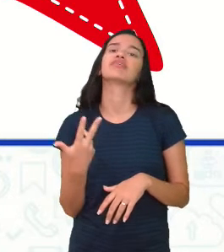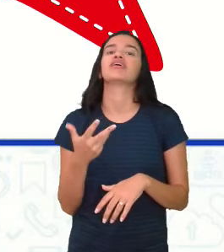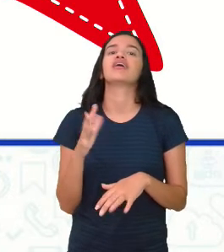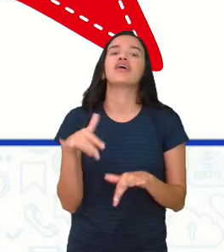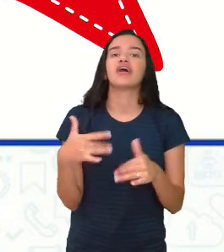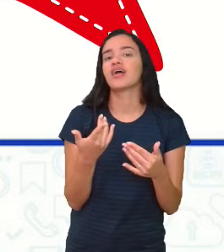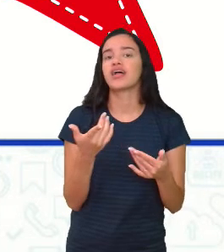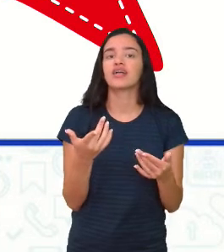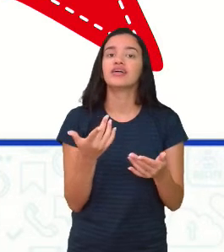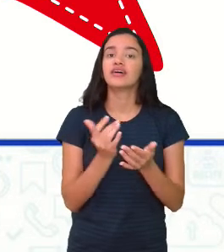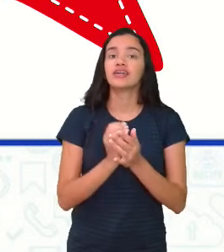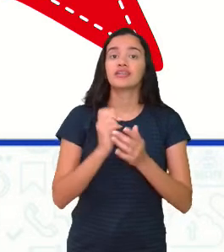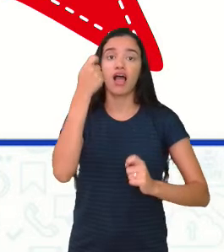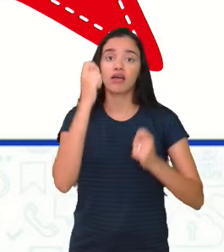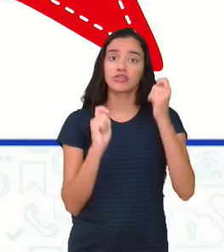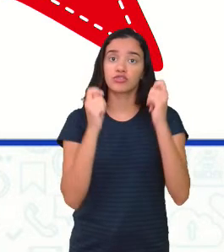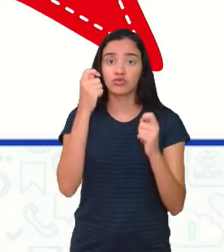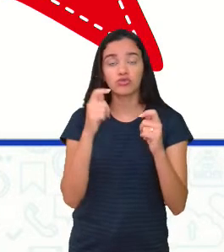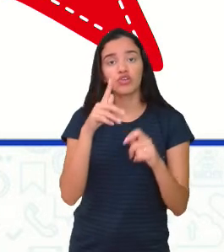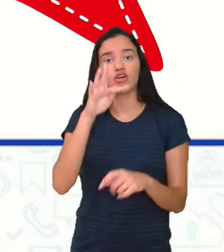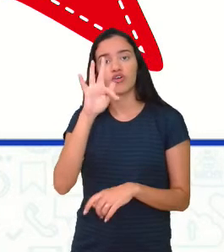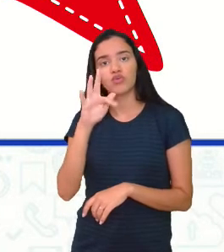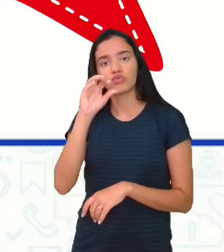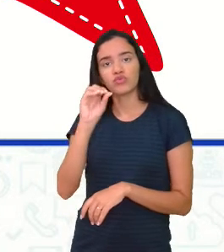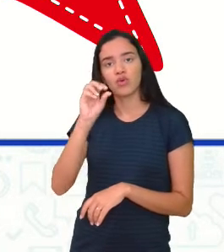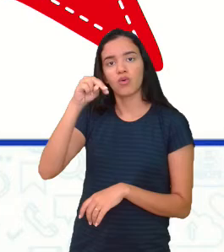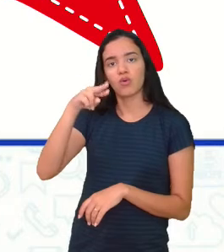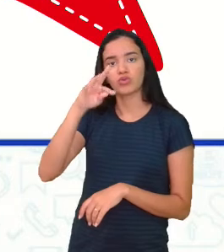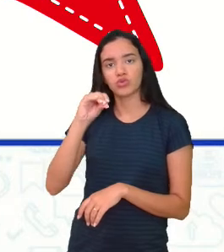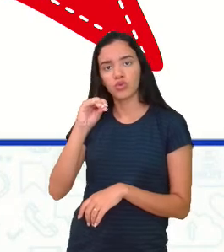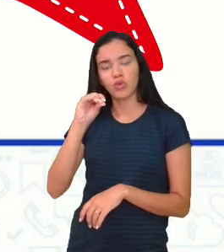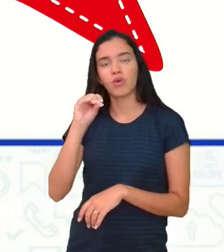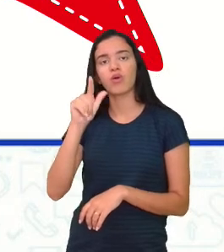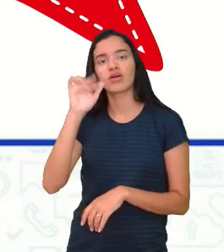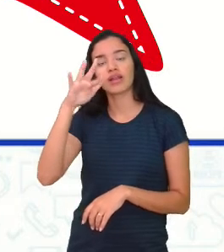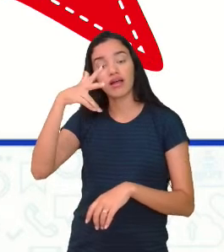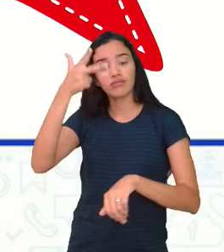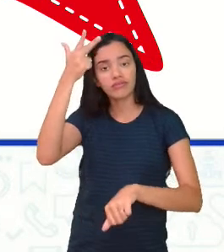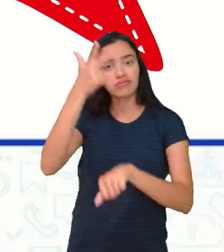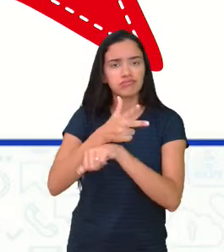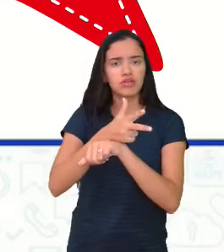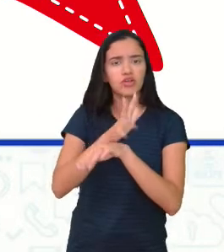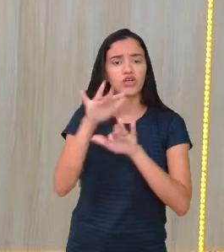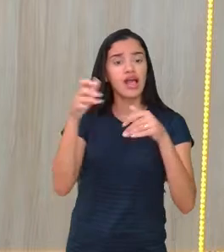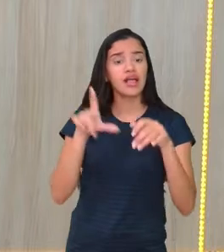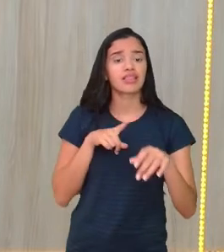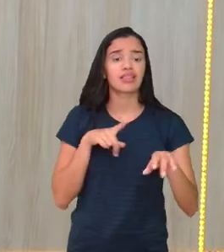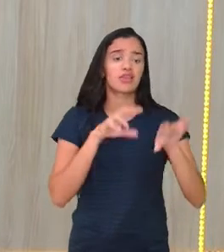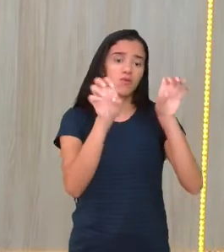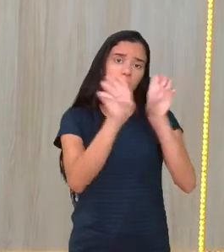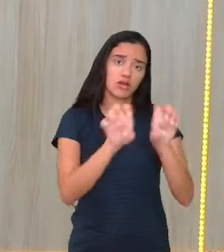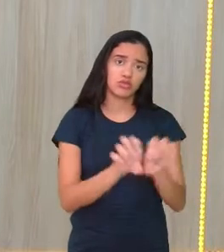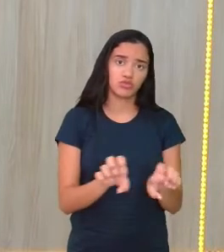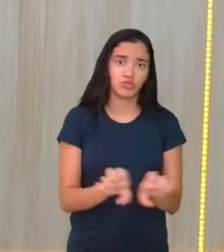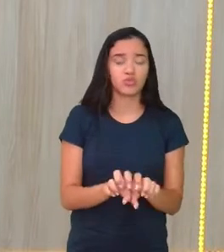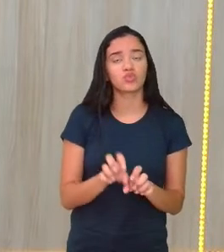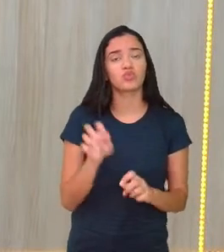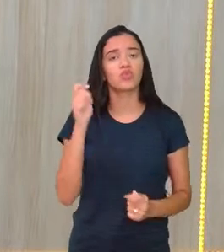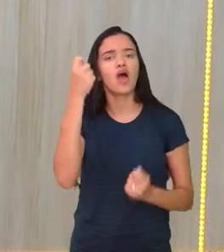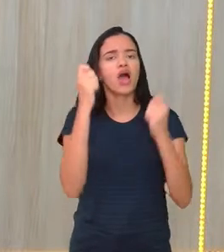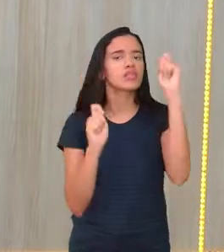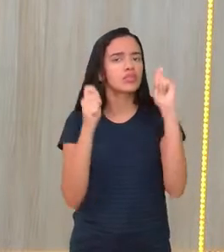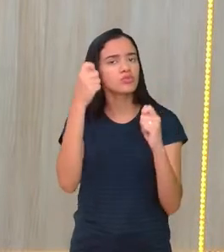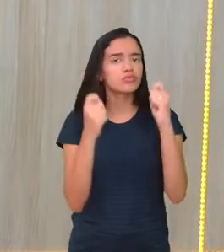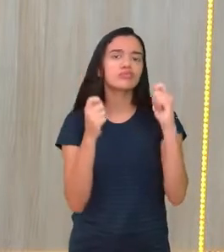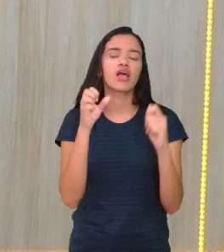veiculada através da indústria fonográfica. Né? Aquela música que é gravada, que está dentro de toda uma estrutura industrial mesmo,